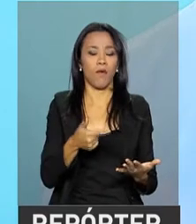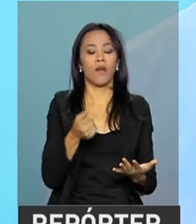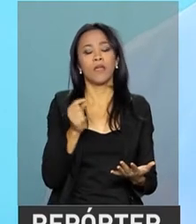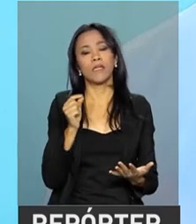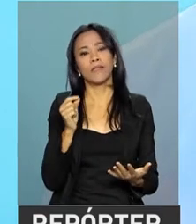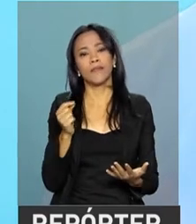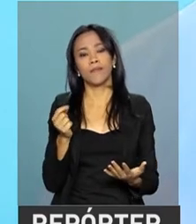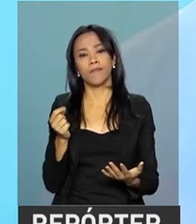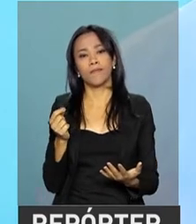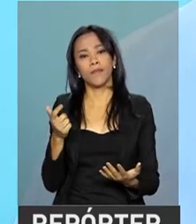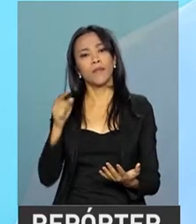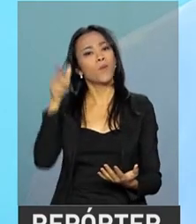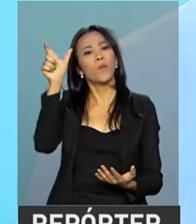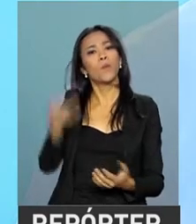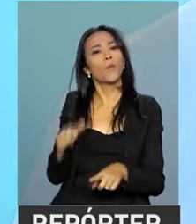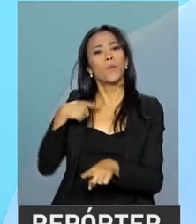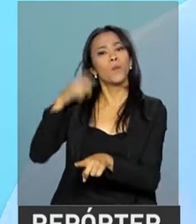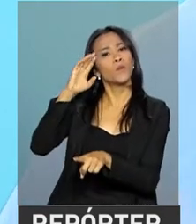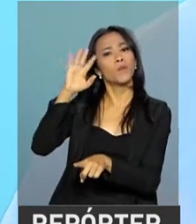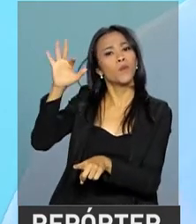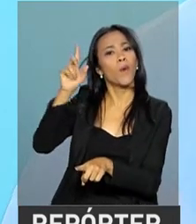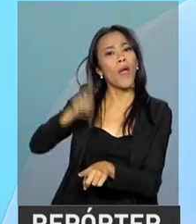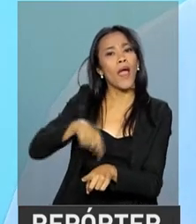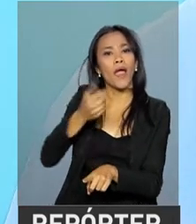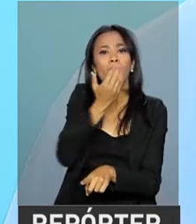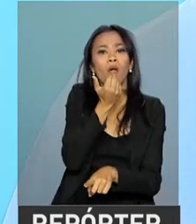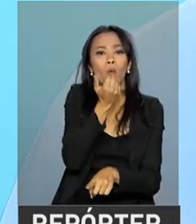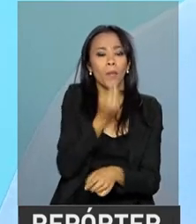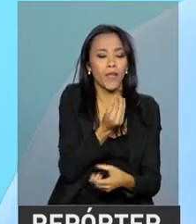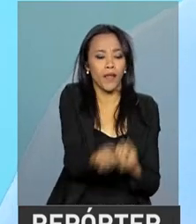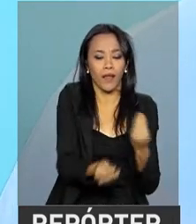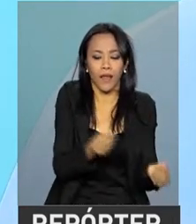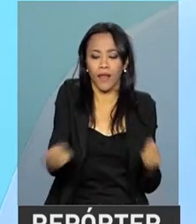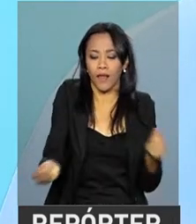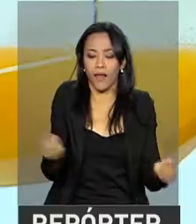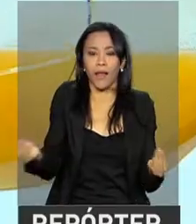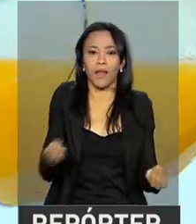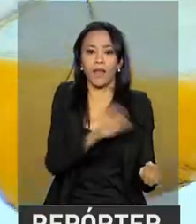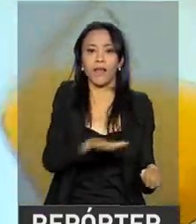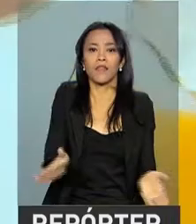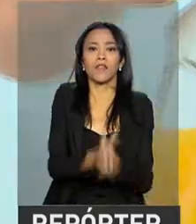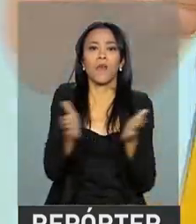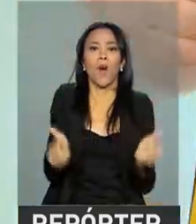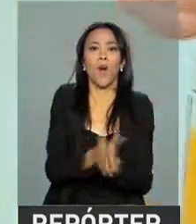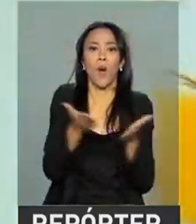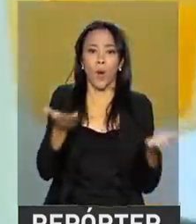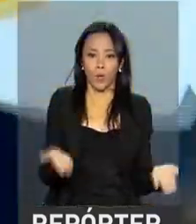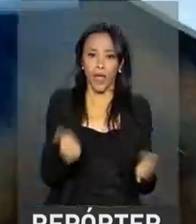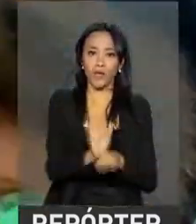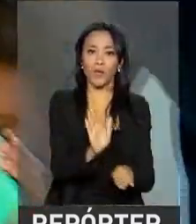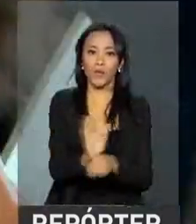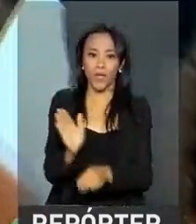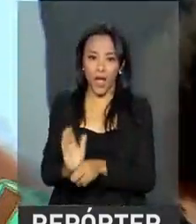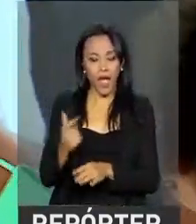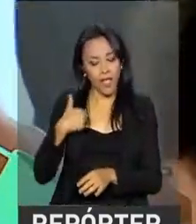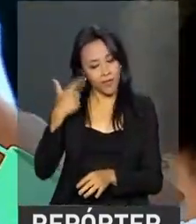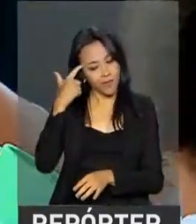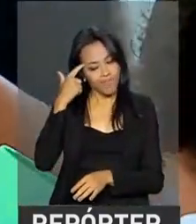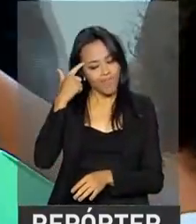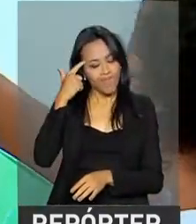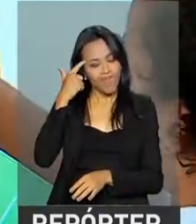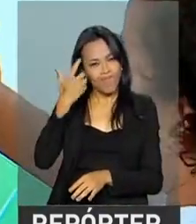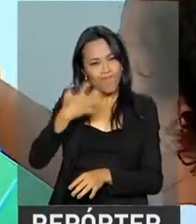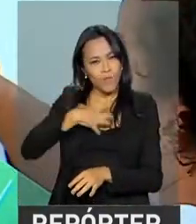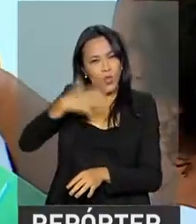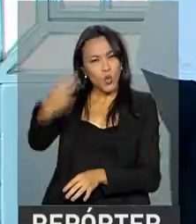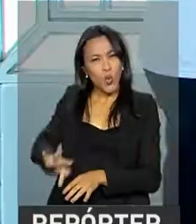o som dela era alimentar crianças carentes crianças pobres nós decidimos há quatro anos trocar essa nossa dor